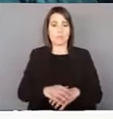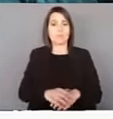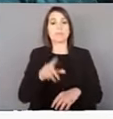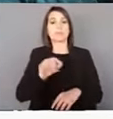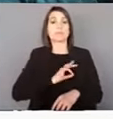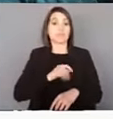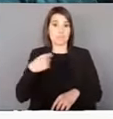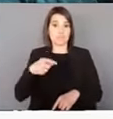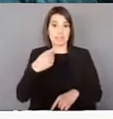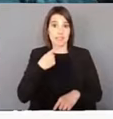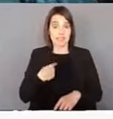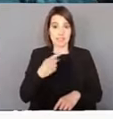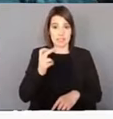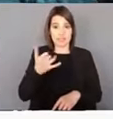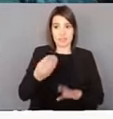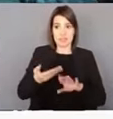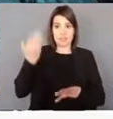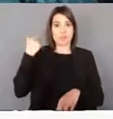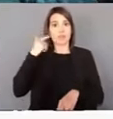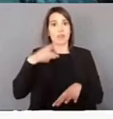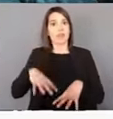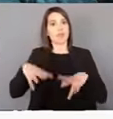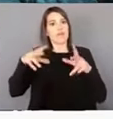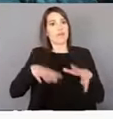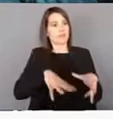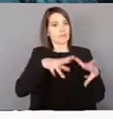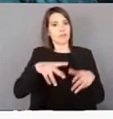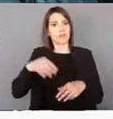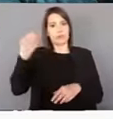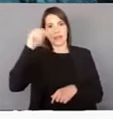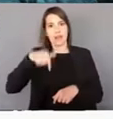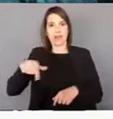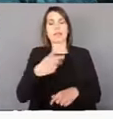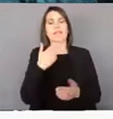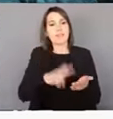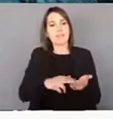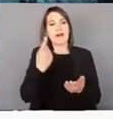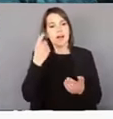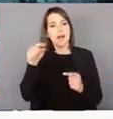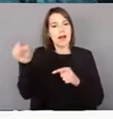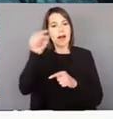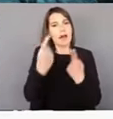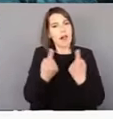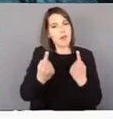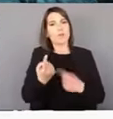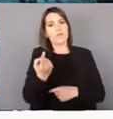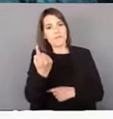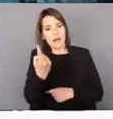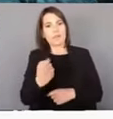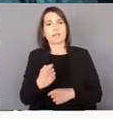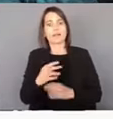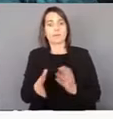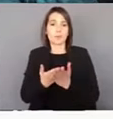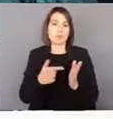anos que fazemos desenvolvimentos no Conselho. É verdade, mas há coisas a melhorar ainda. E esta proposta vem nesse sentido. É uma